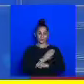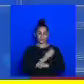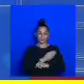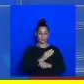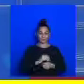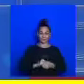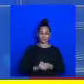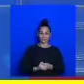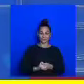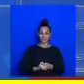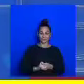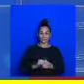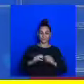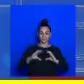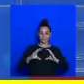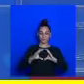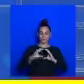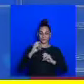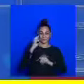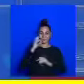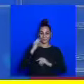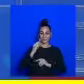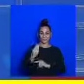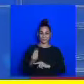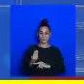do coração. Bola rosa,